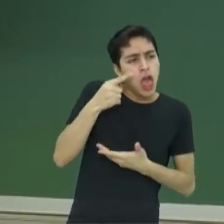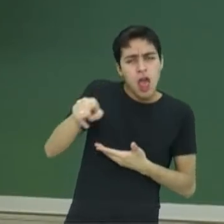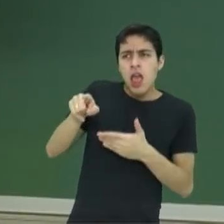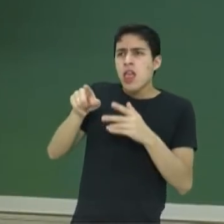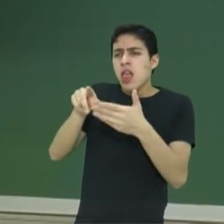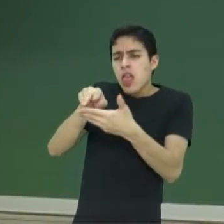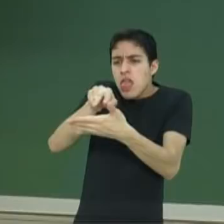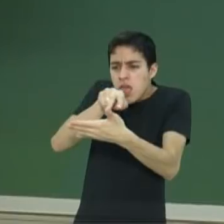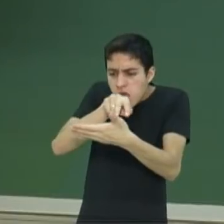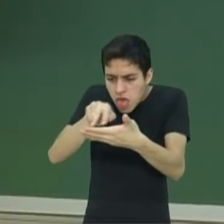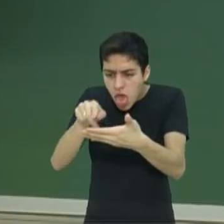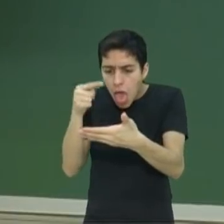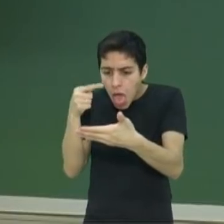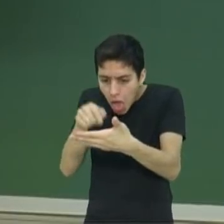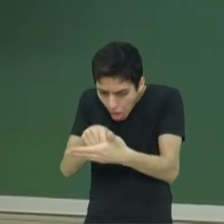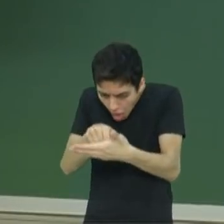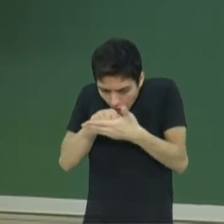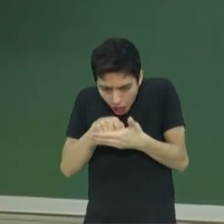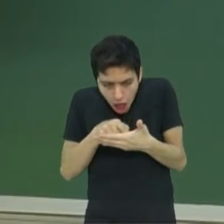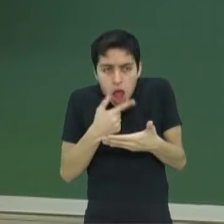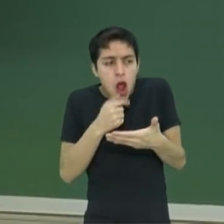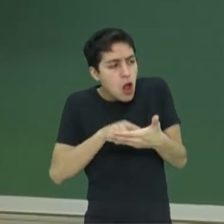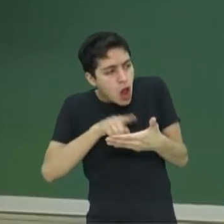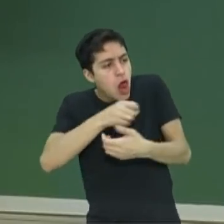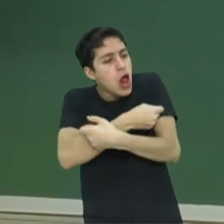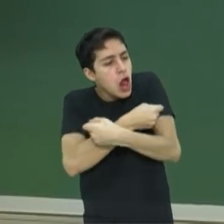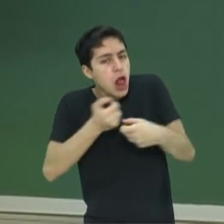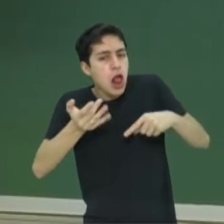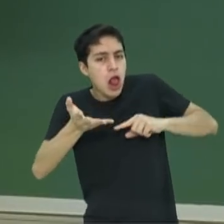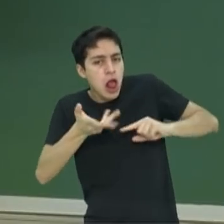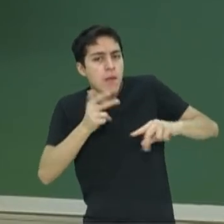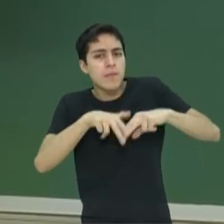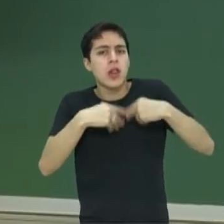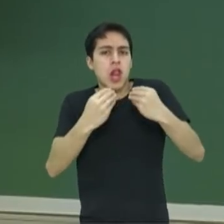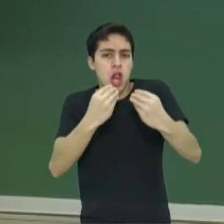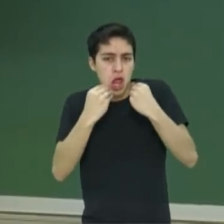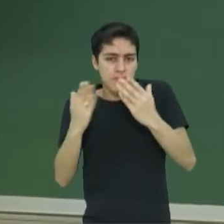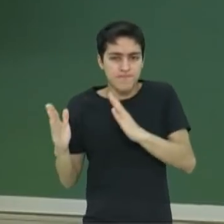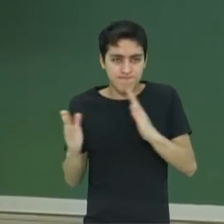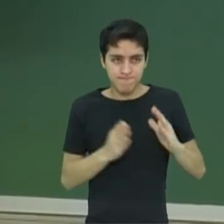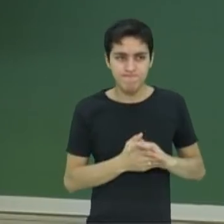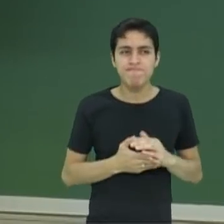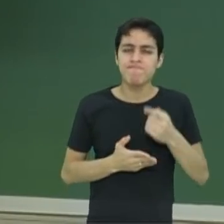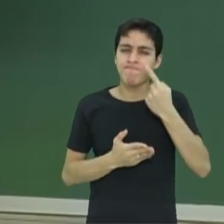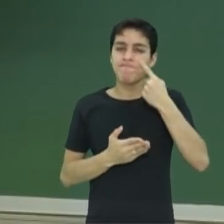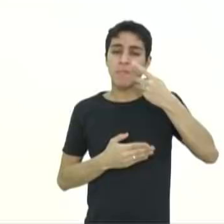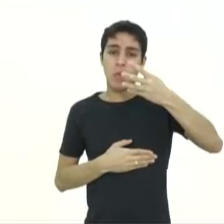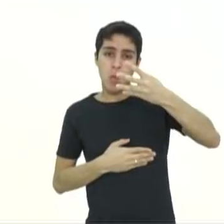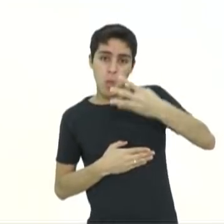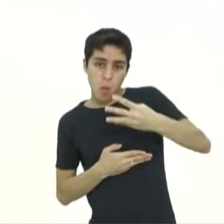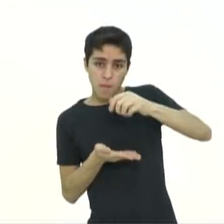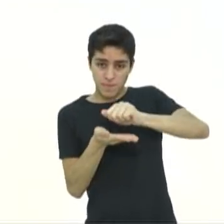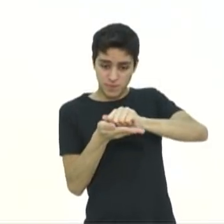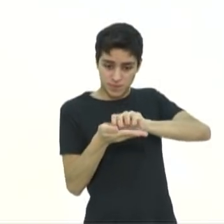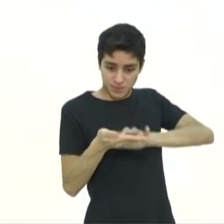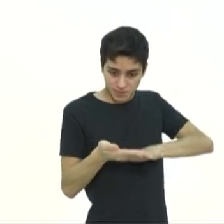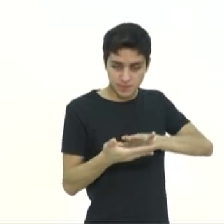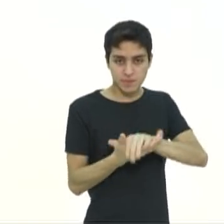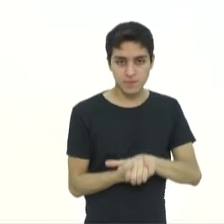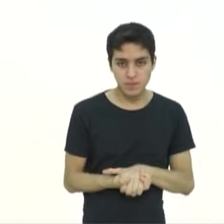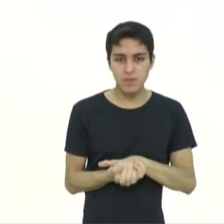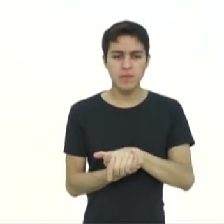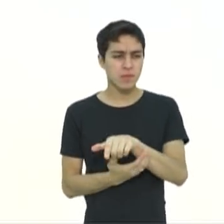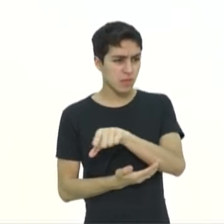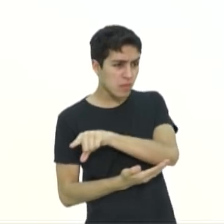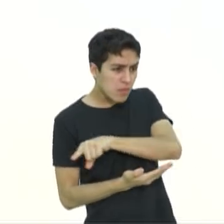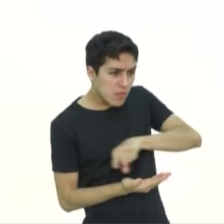que realmente aconteceu. Exercício de número 4, nós temos o próximo trecho. Se vocês sempre comeram